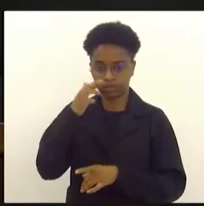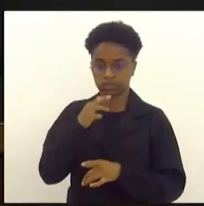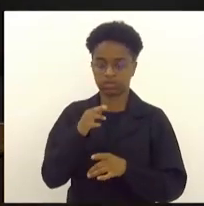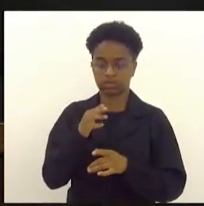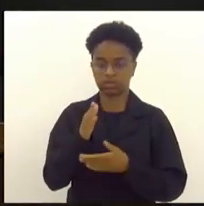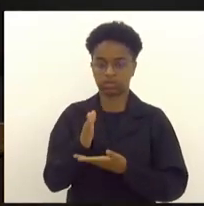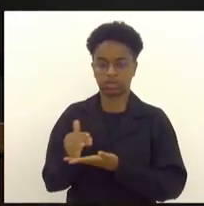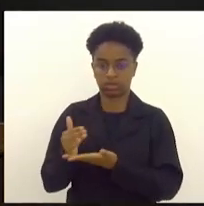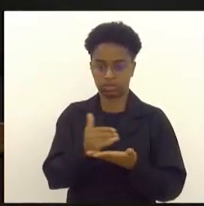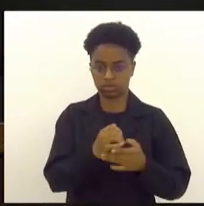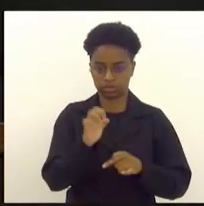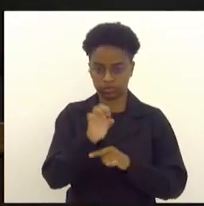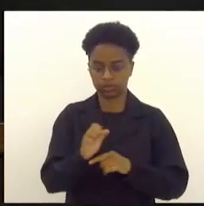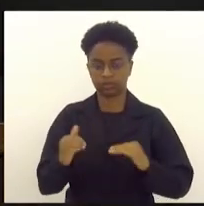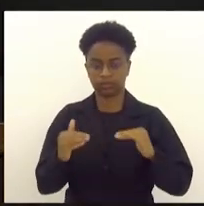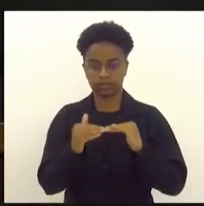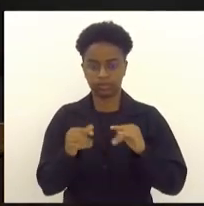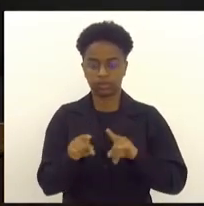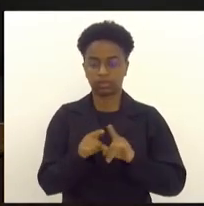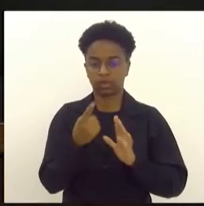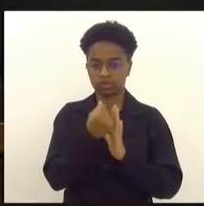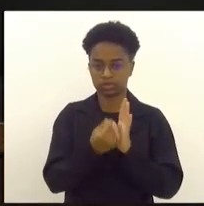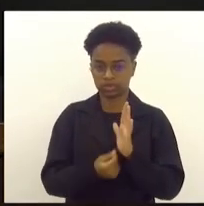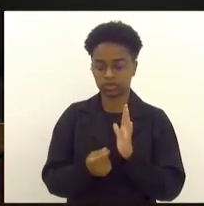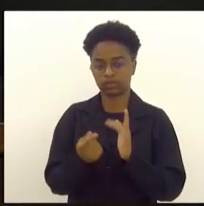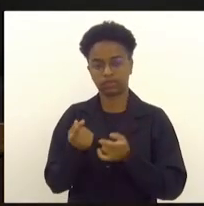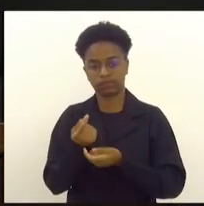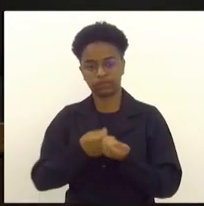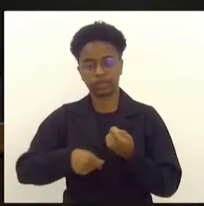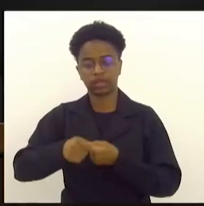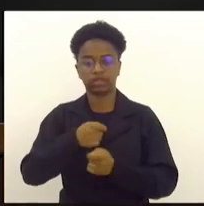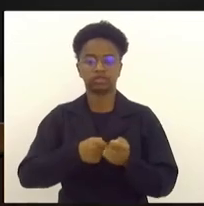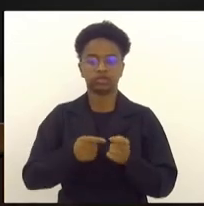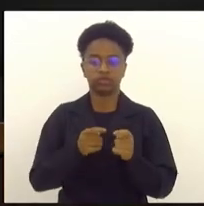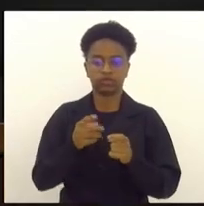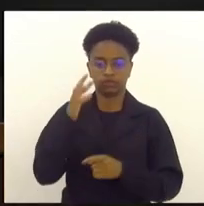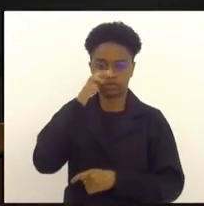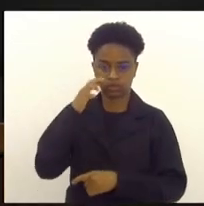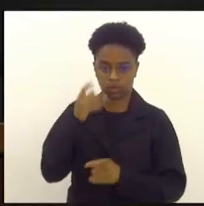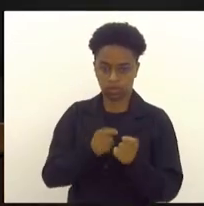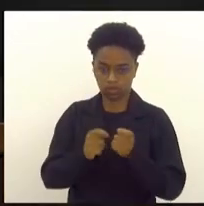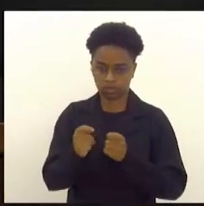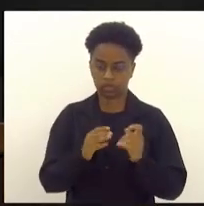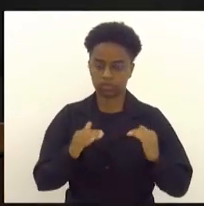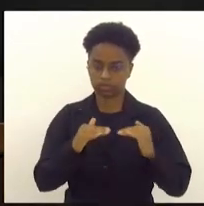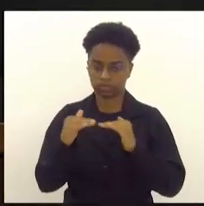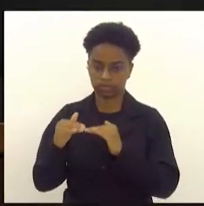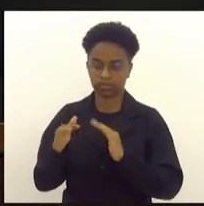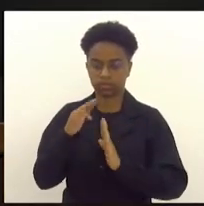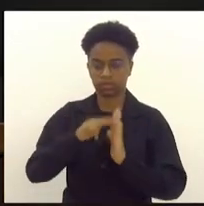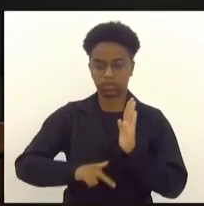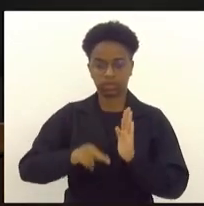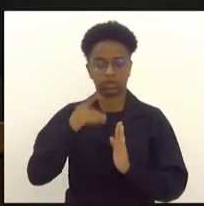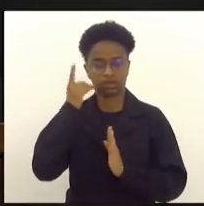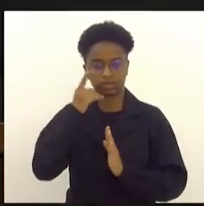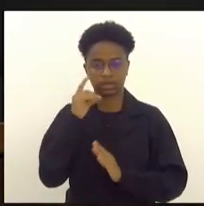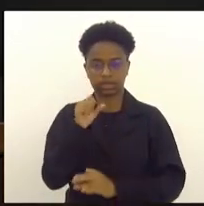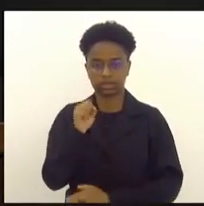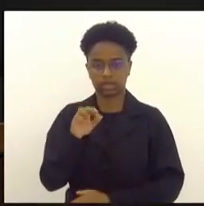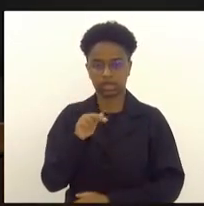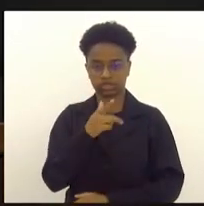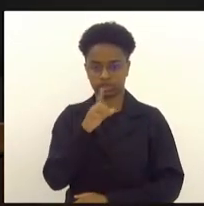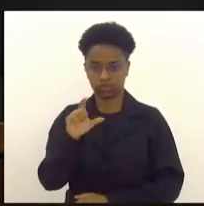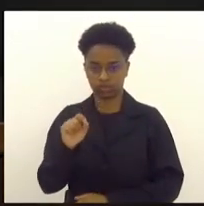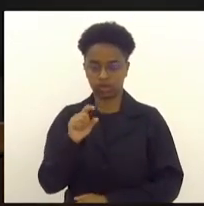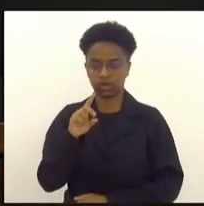e de orçamento Finanças fiscalização financeira e controle favorável relatores deputados Dr Serginho